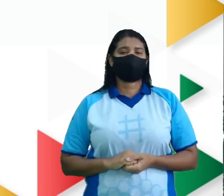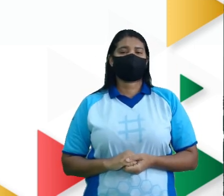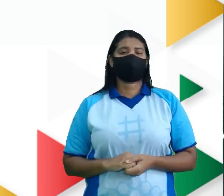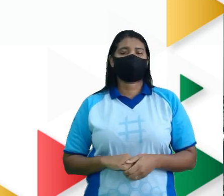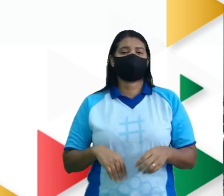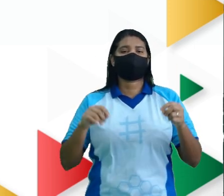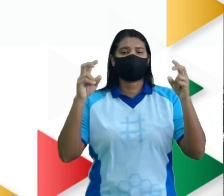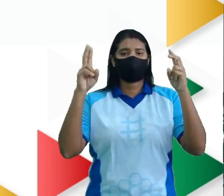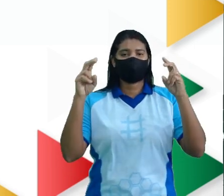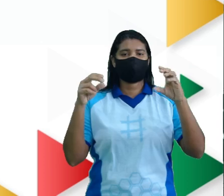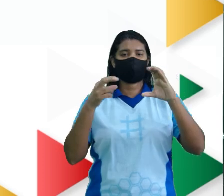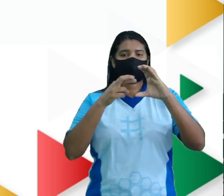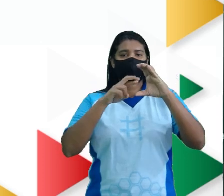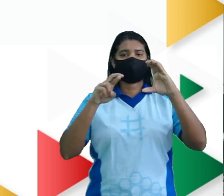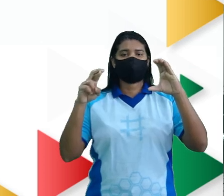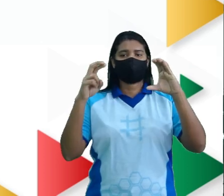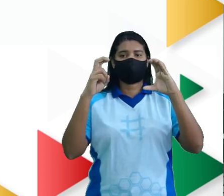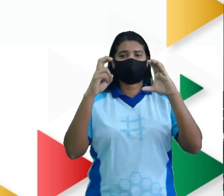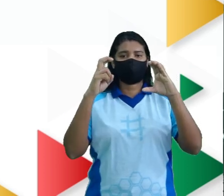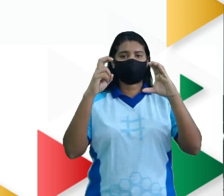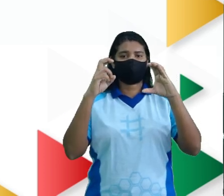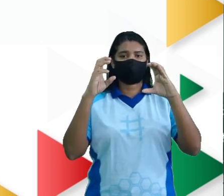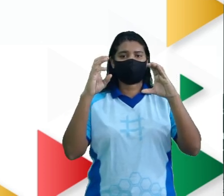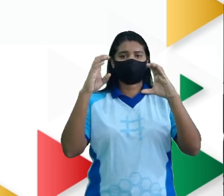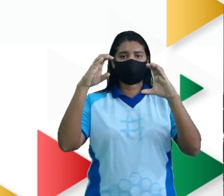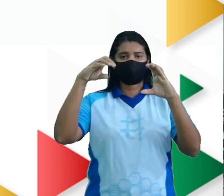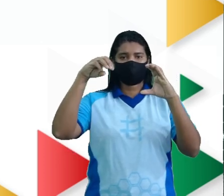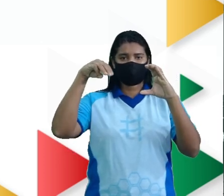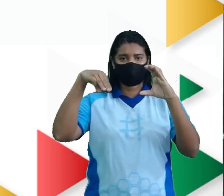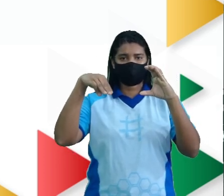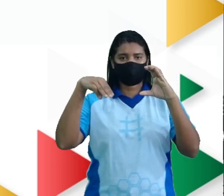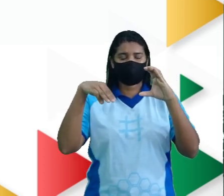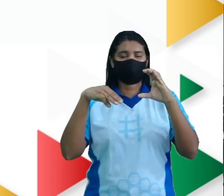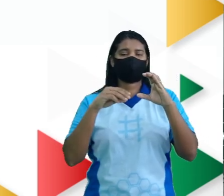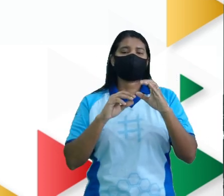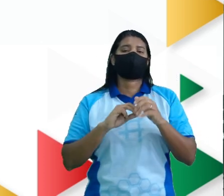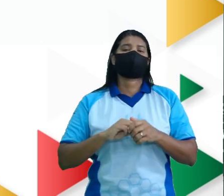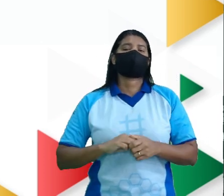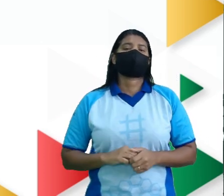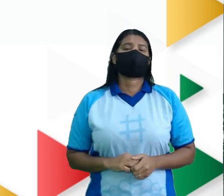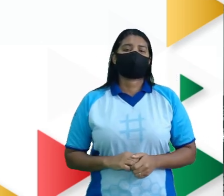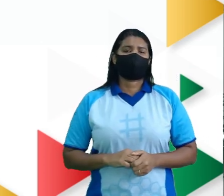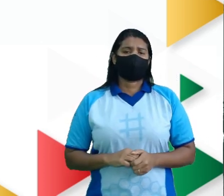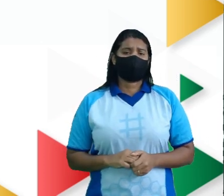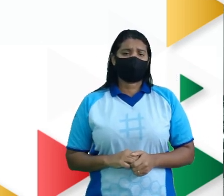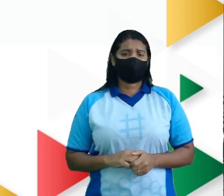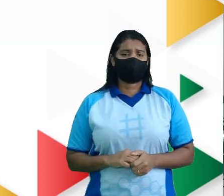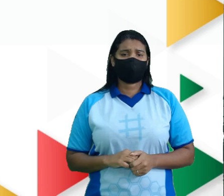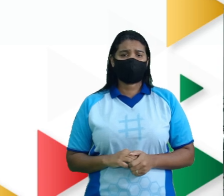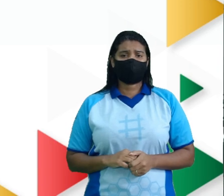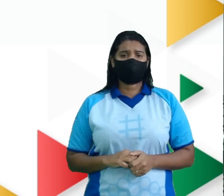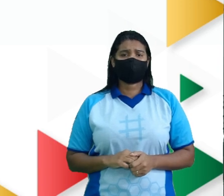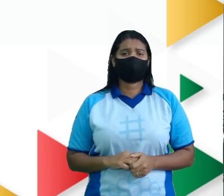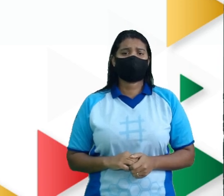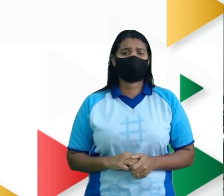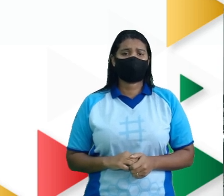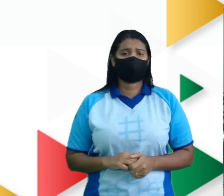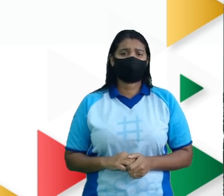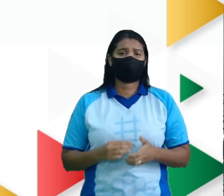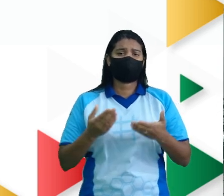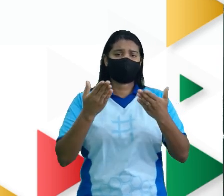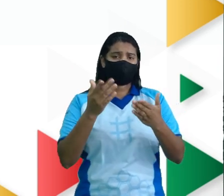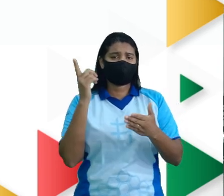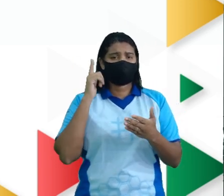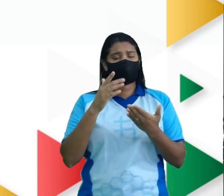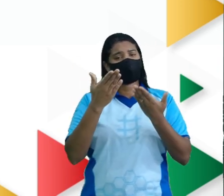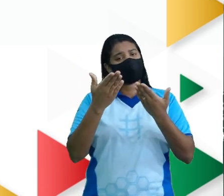5 centímetros, fui lá, tracei 5 centímetros no meu esquadro, né, que é muito maior para você. Você vai estar com o